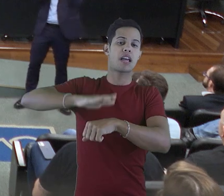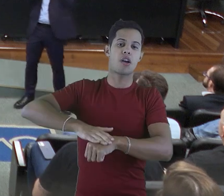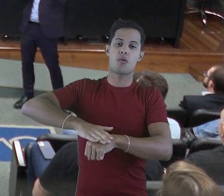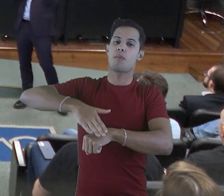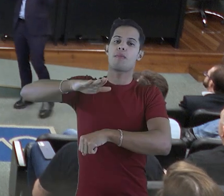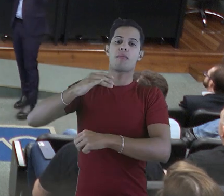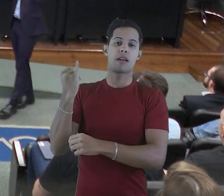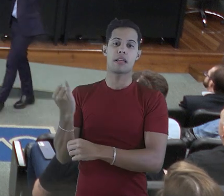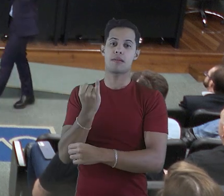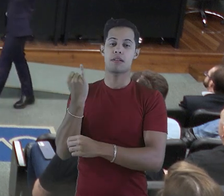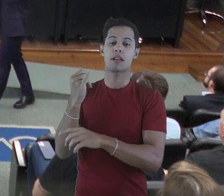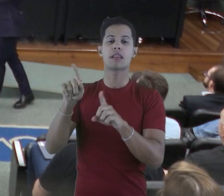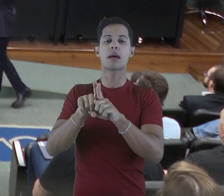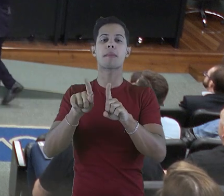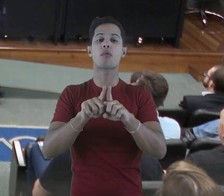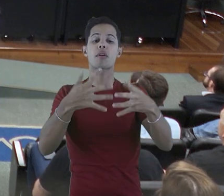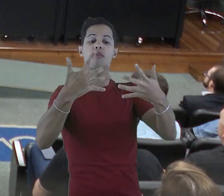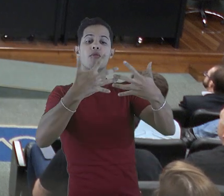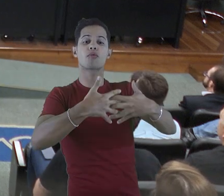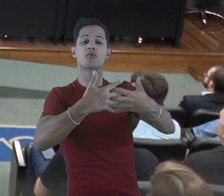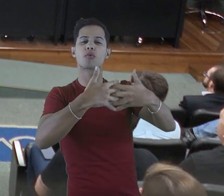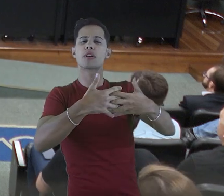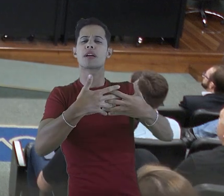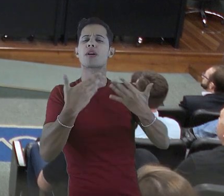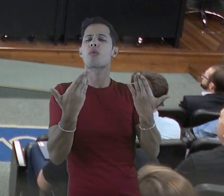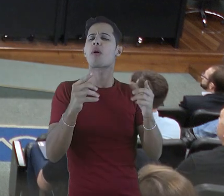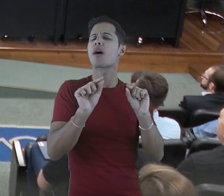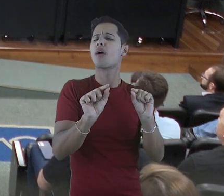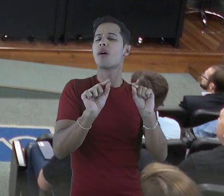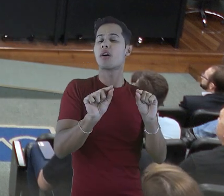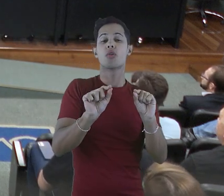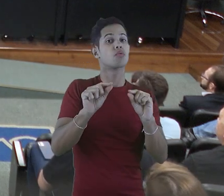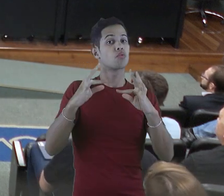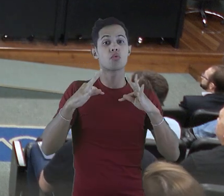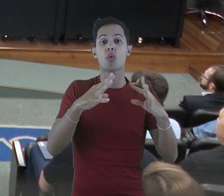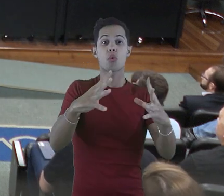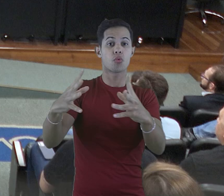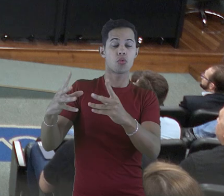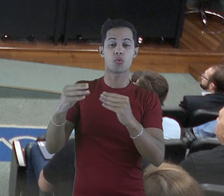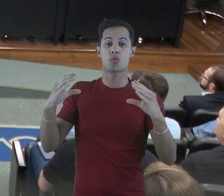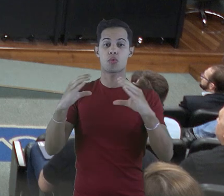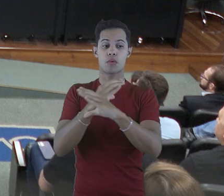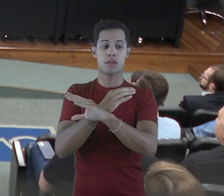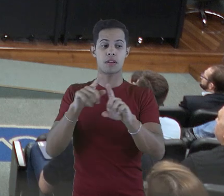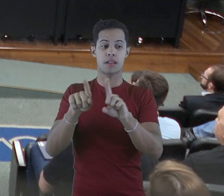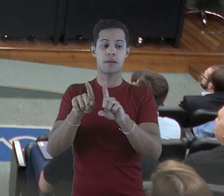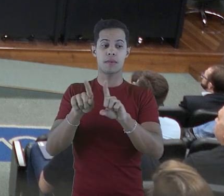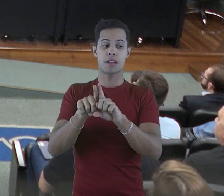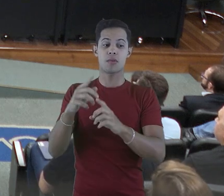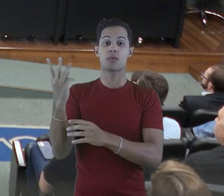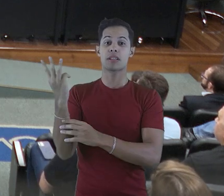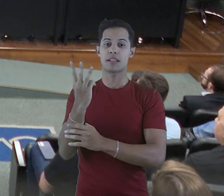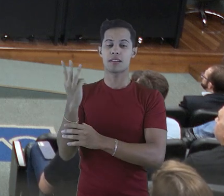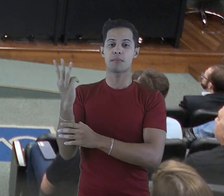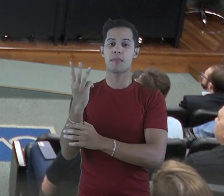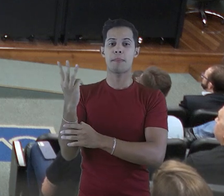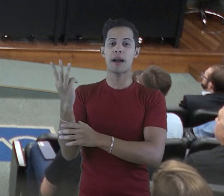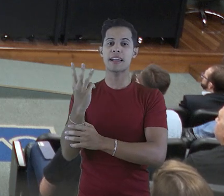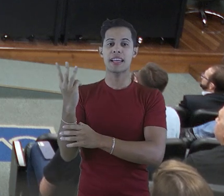ativos da assembleia e sobre os terceiros quais terceiros todos os terceiros da assembleia